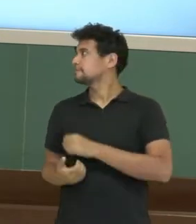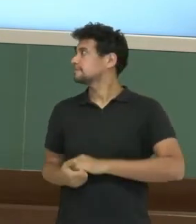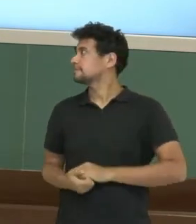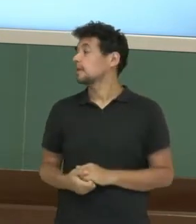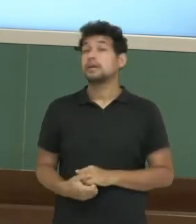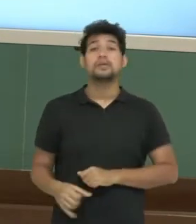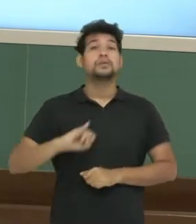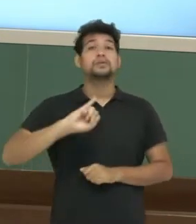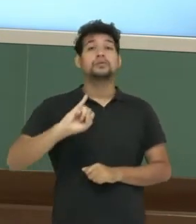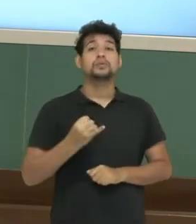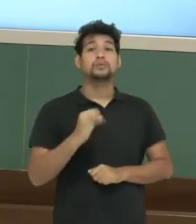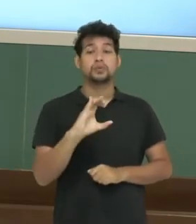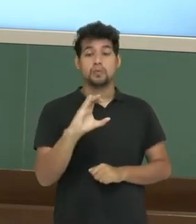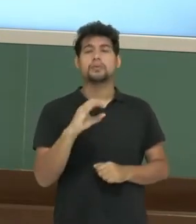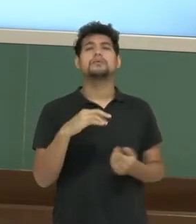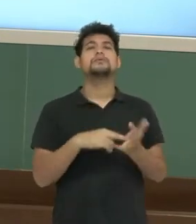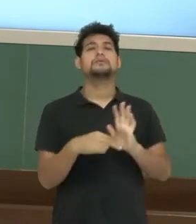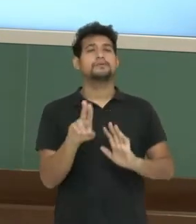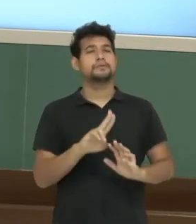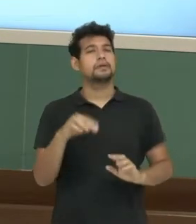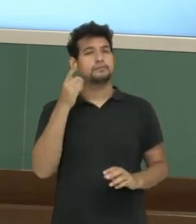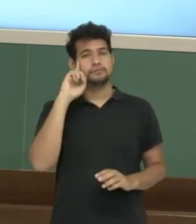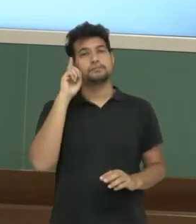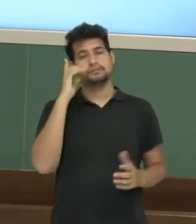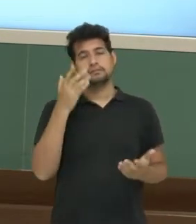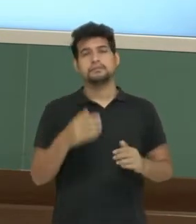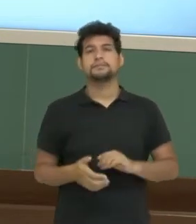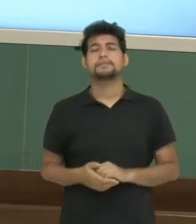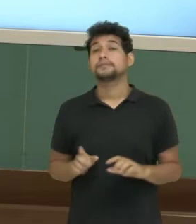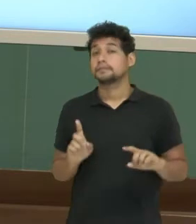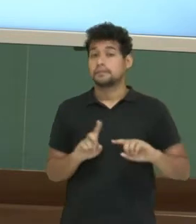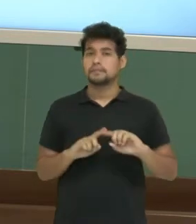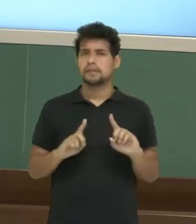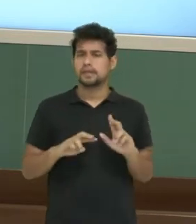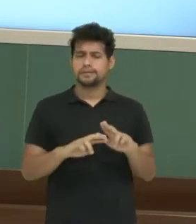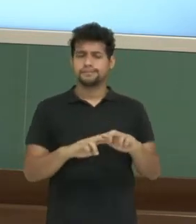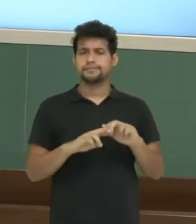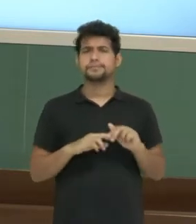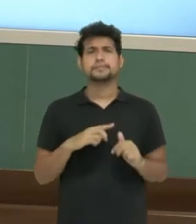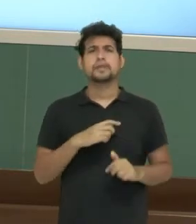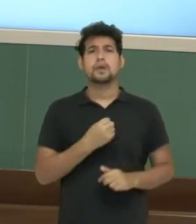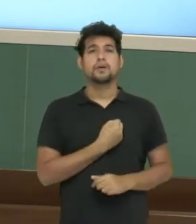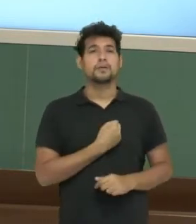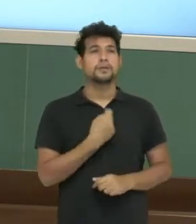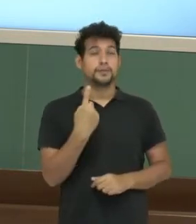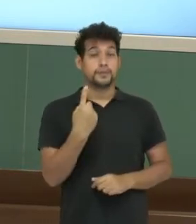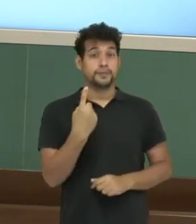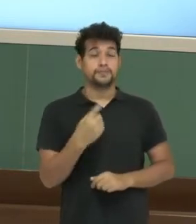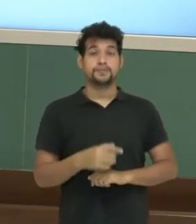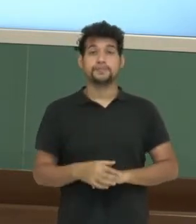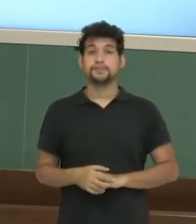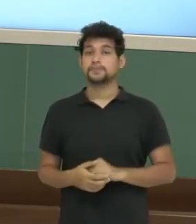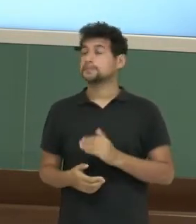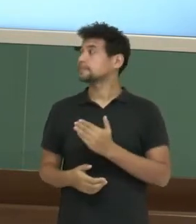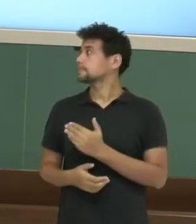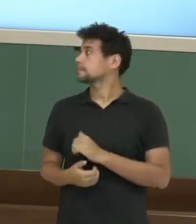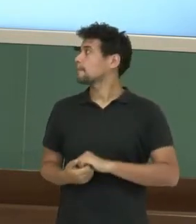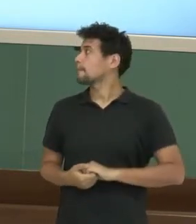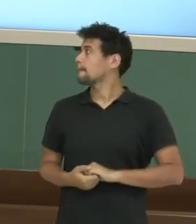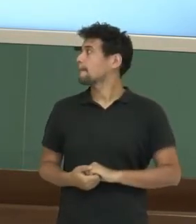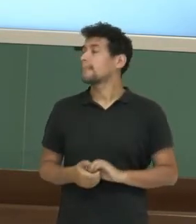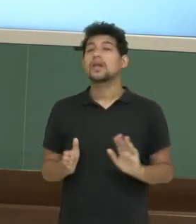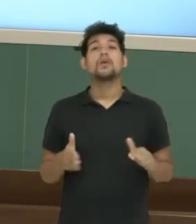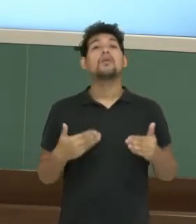juro composto é o que é aplicado no dia a dia. Para isso, eu tenho number one for you. Olha lá, ó. Qual